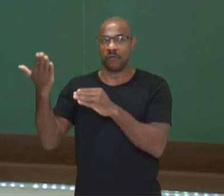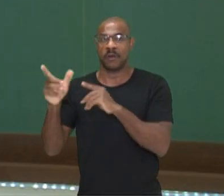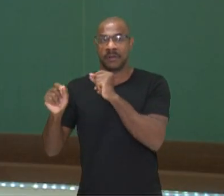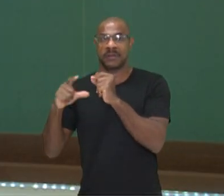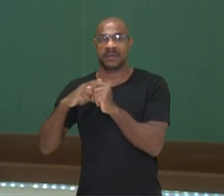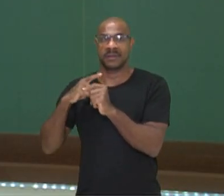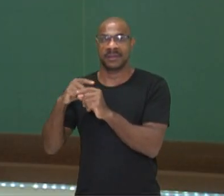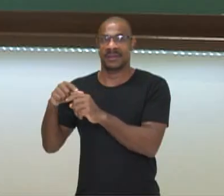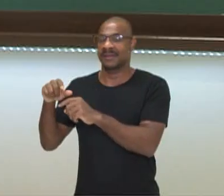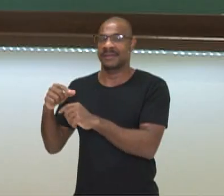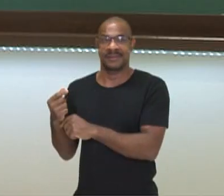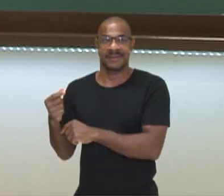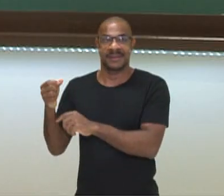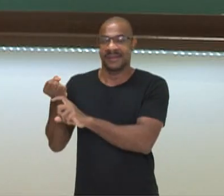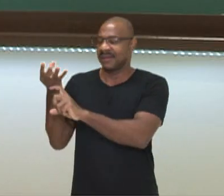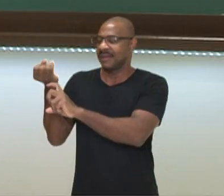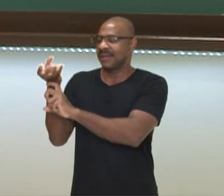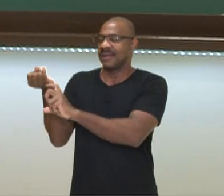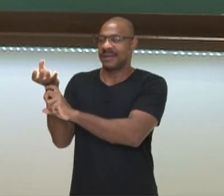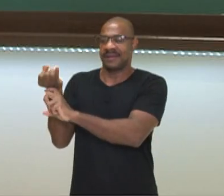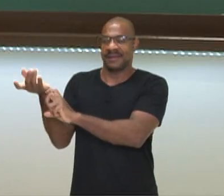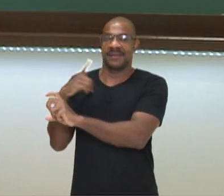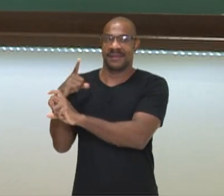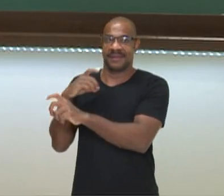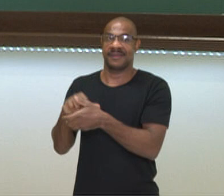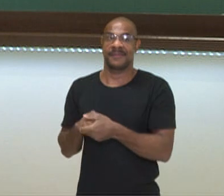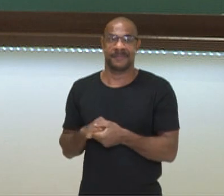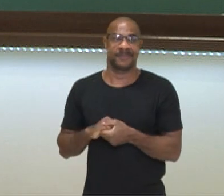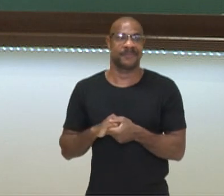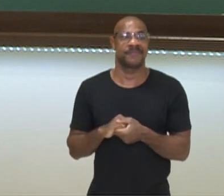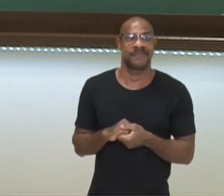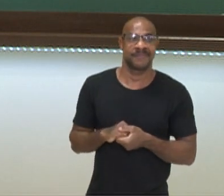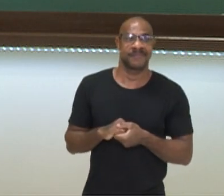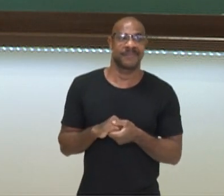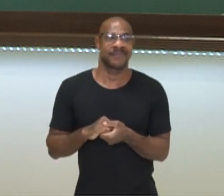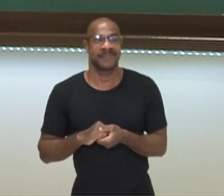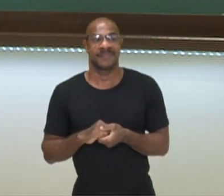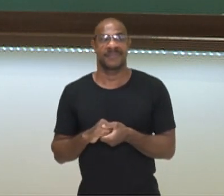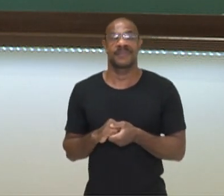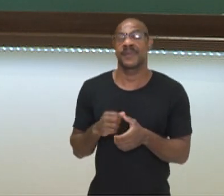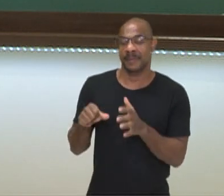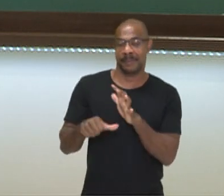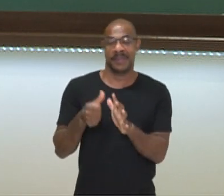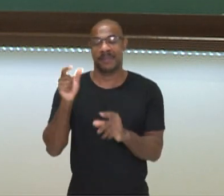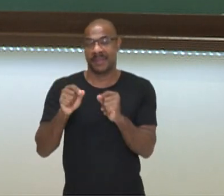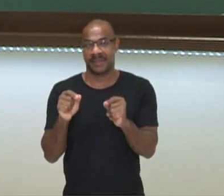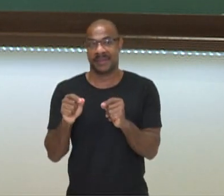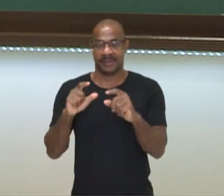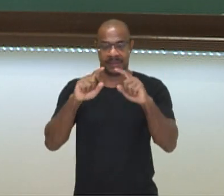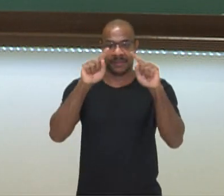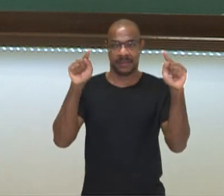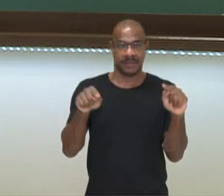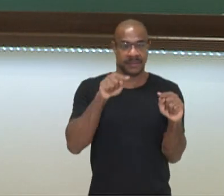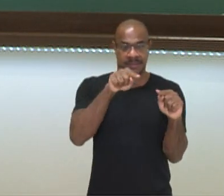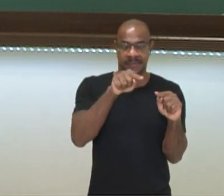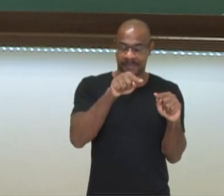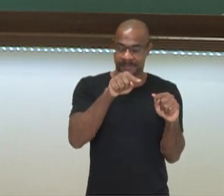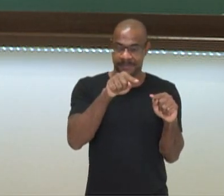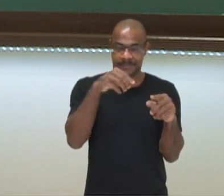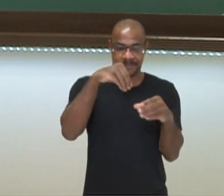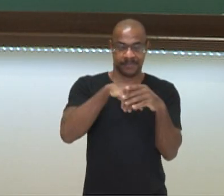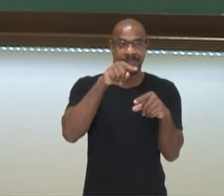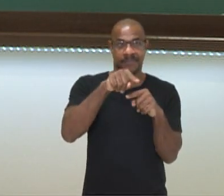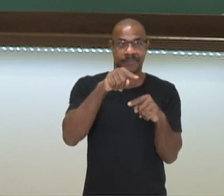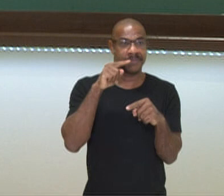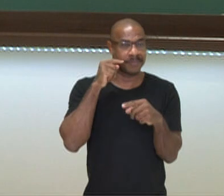tenho outra potência ali. Então vamos lembrar a nossa sequência. Primeiro eu vou resolver os parênteses. Dentro desse parênteses eu